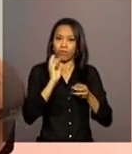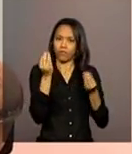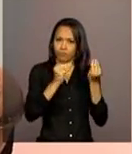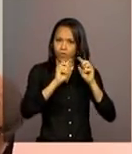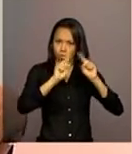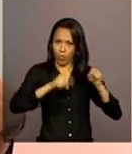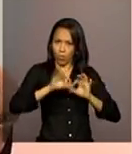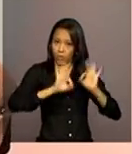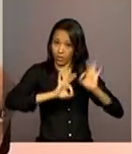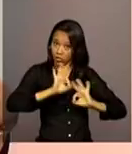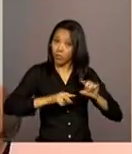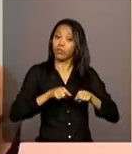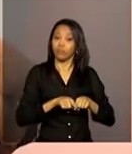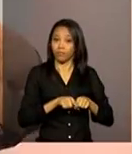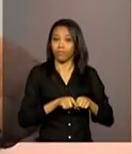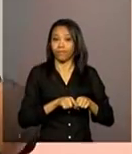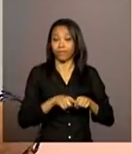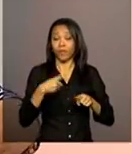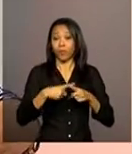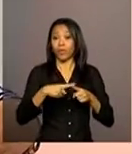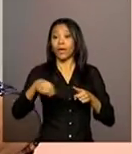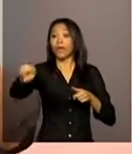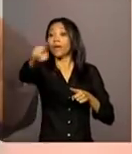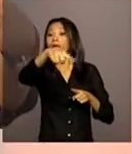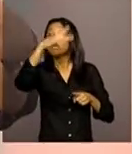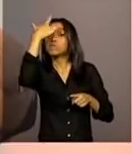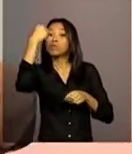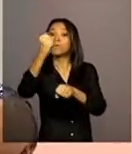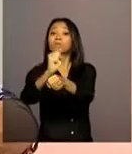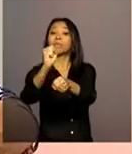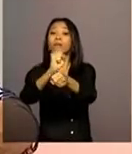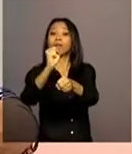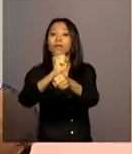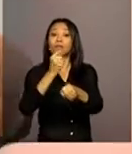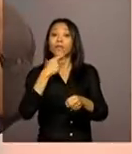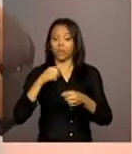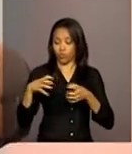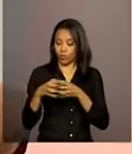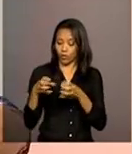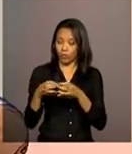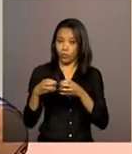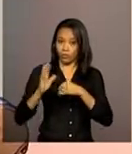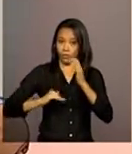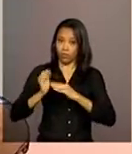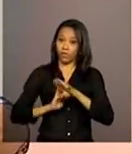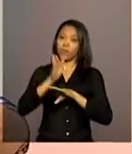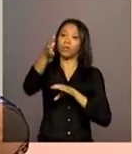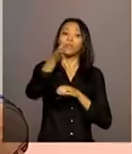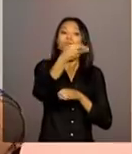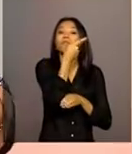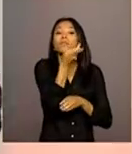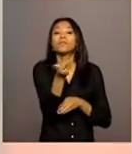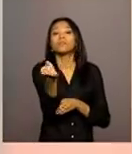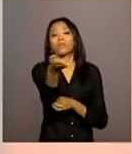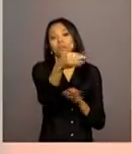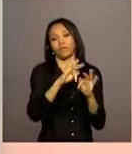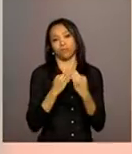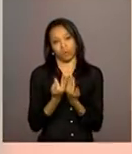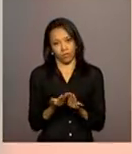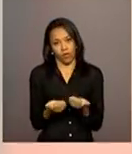Tenha a certeza que aquela equipe estará lá conforme planejado para ofertar os serviços né